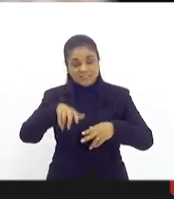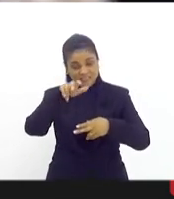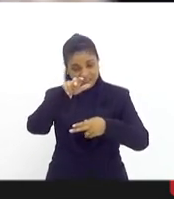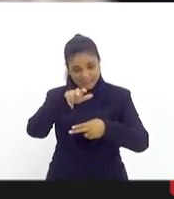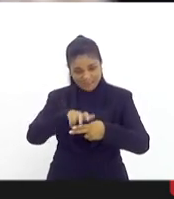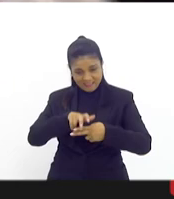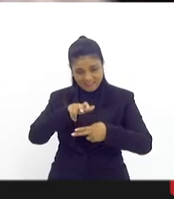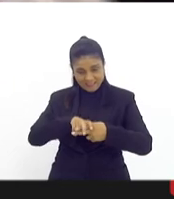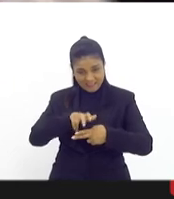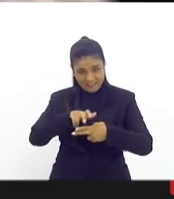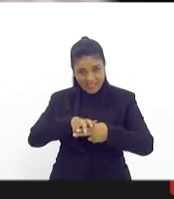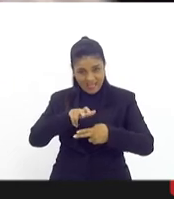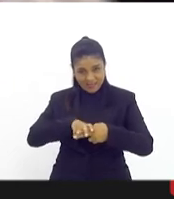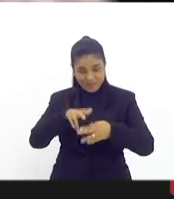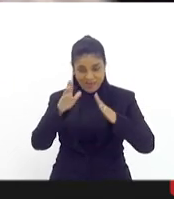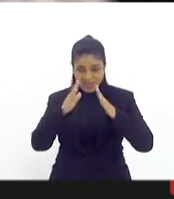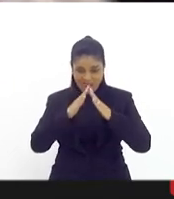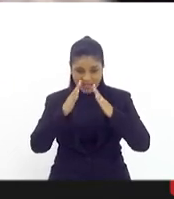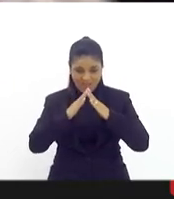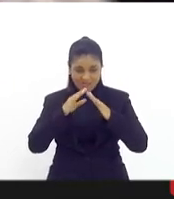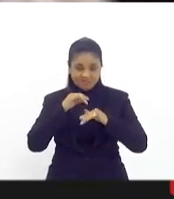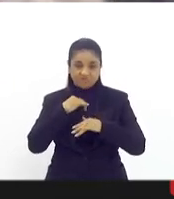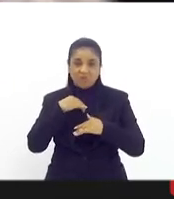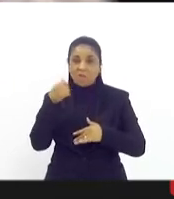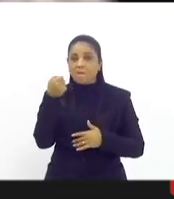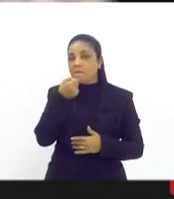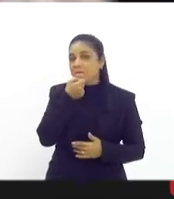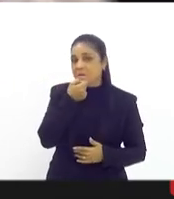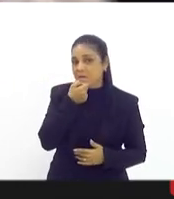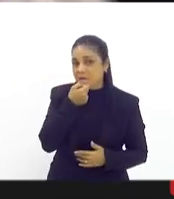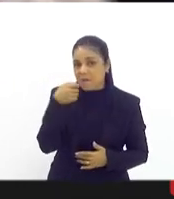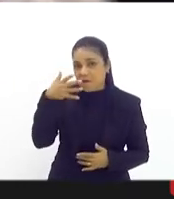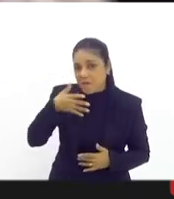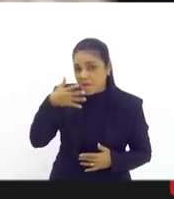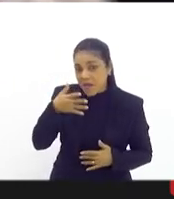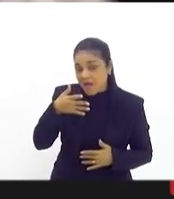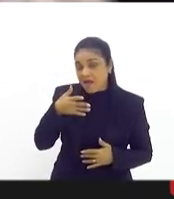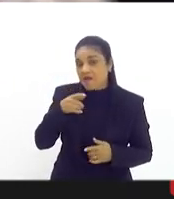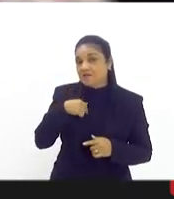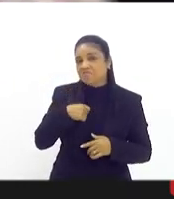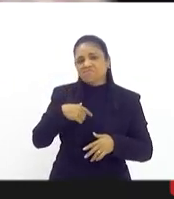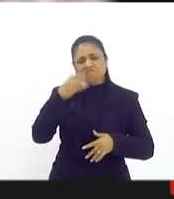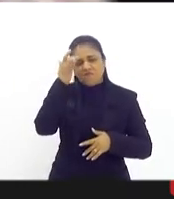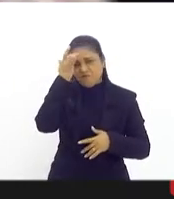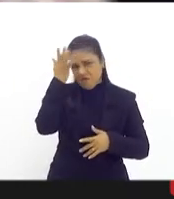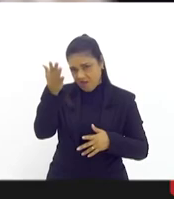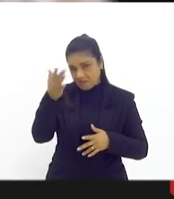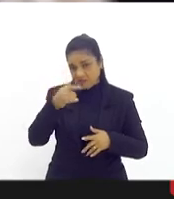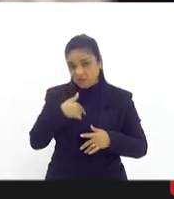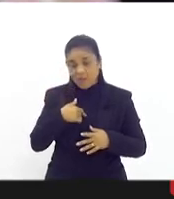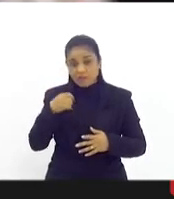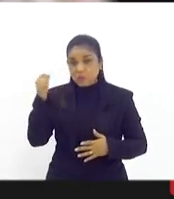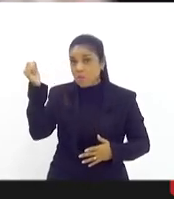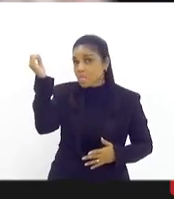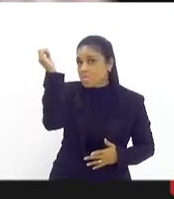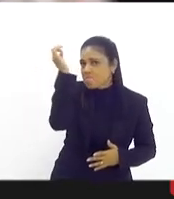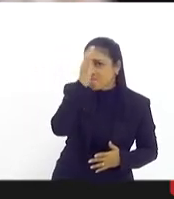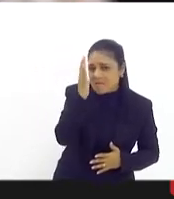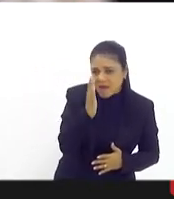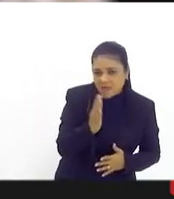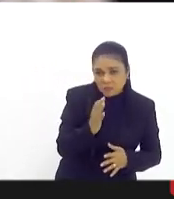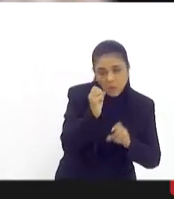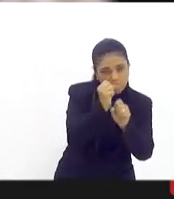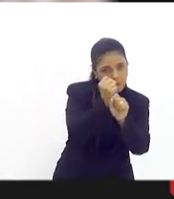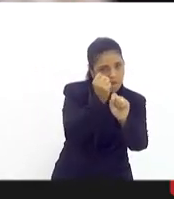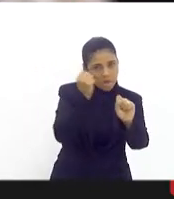caro, isso, nossas casas e apartamentos, e a gente esquece que nós temos um grande Brasil. E quando a gente fala que a maioria das... Não a maioria, mas muita gente não